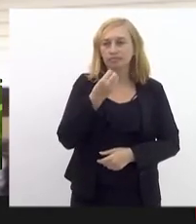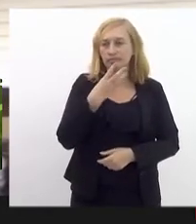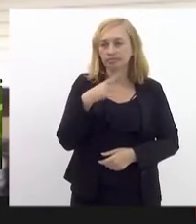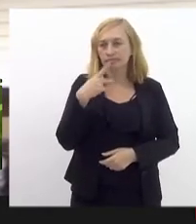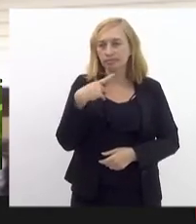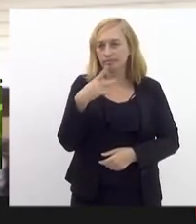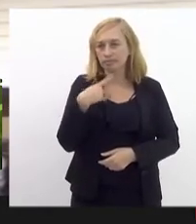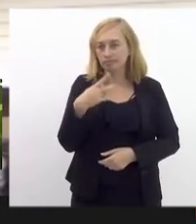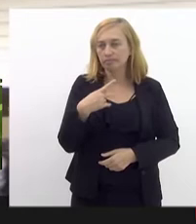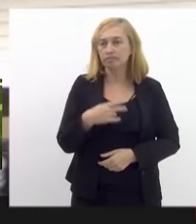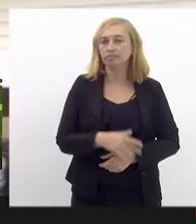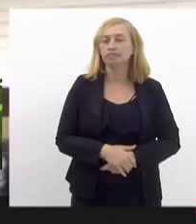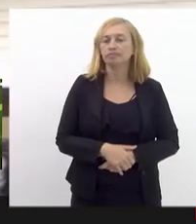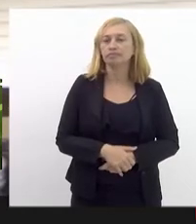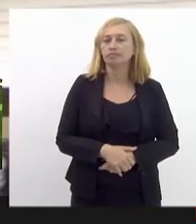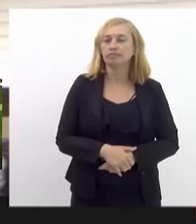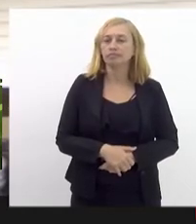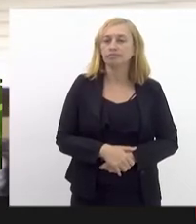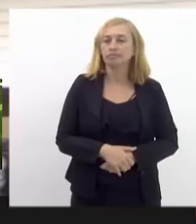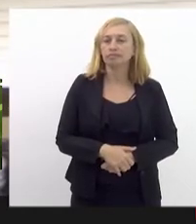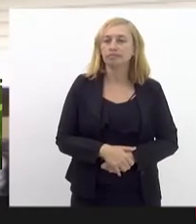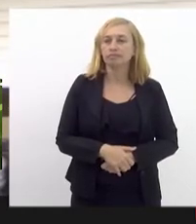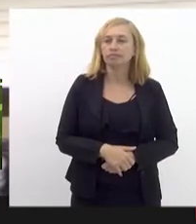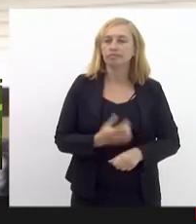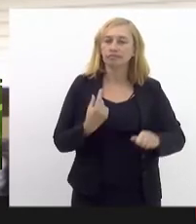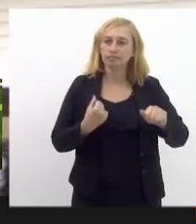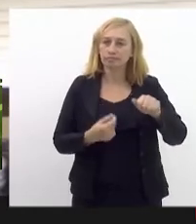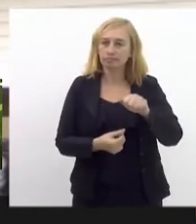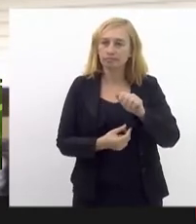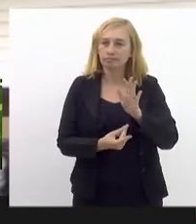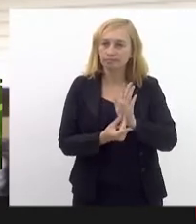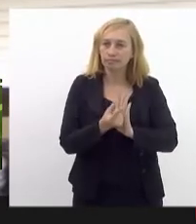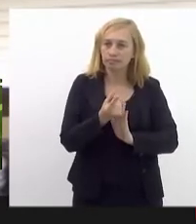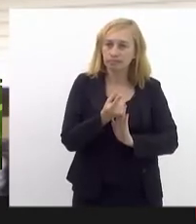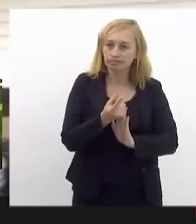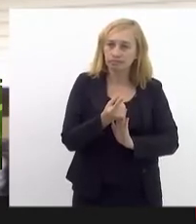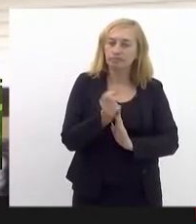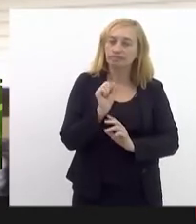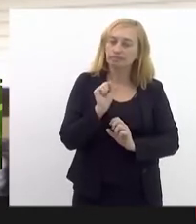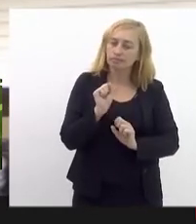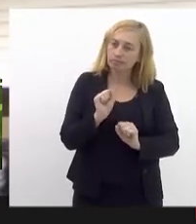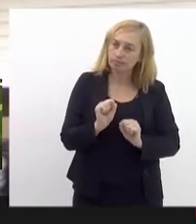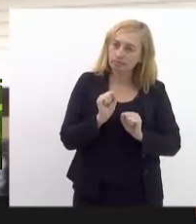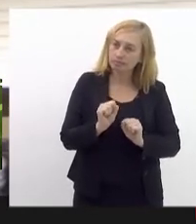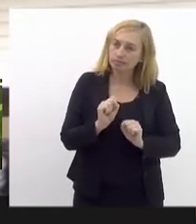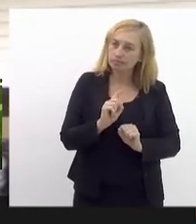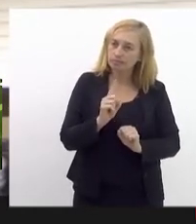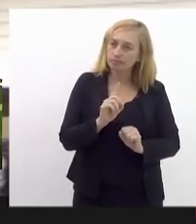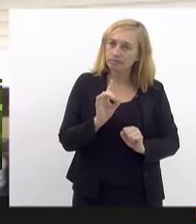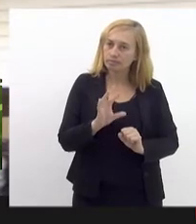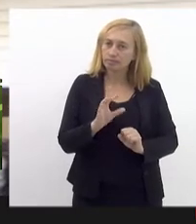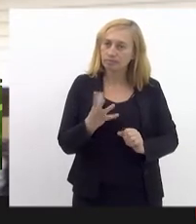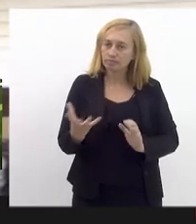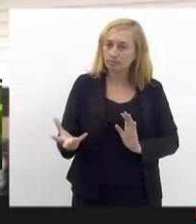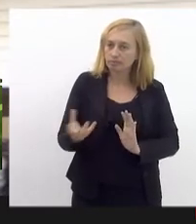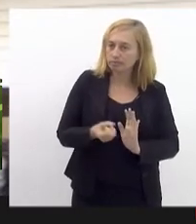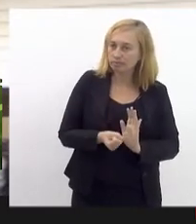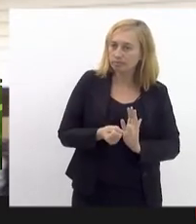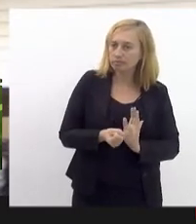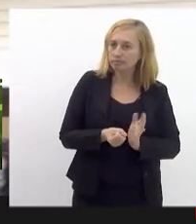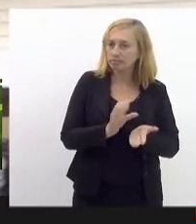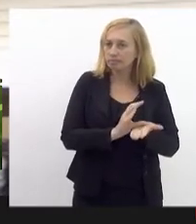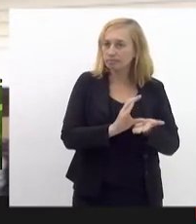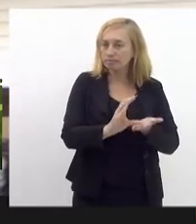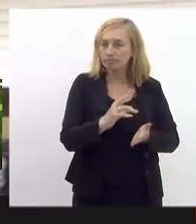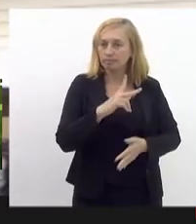questão do FATEC ser um fundo financeiro para poder não só, eventualmente, receber recursos da própria FAPERJ,